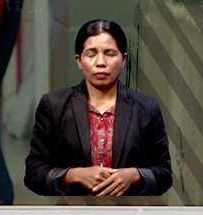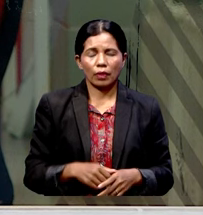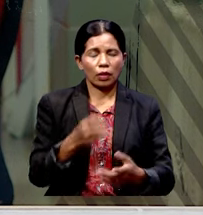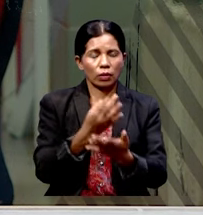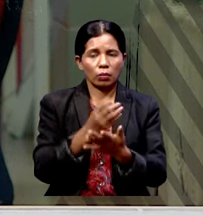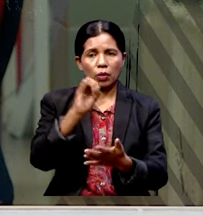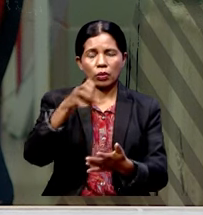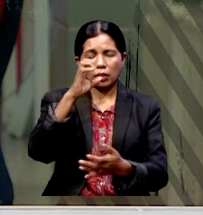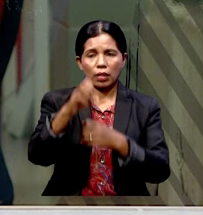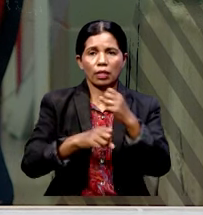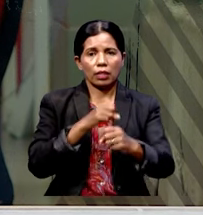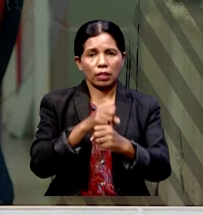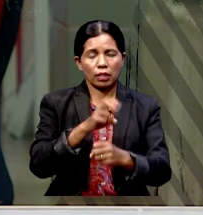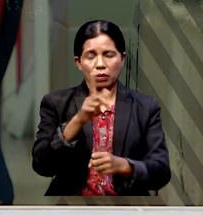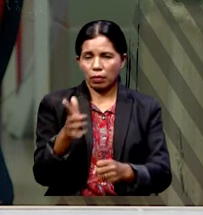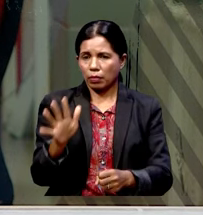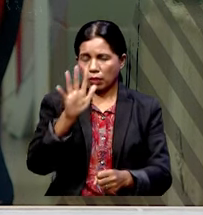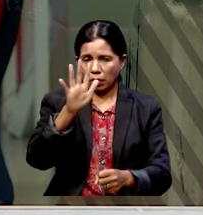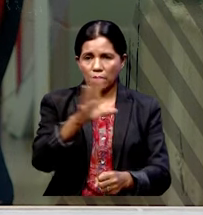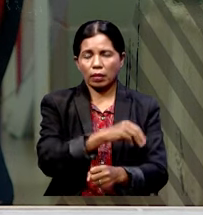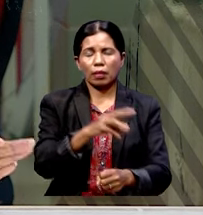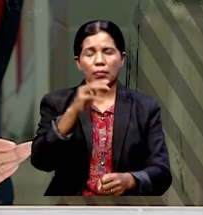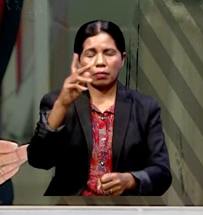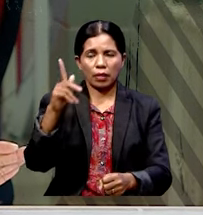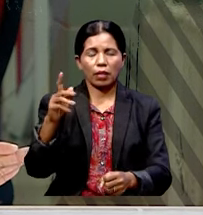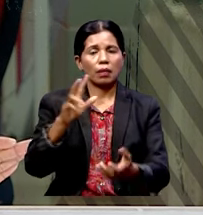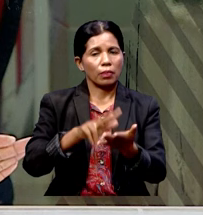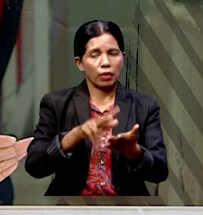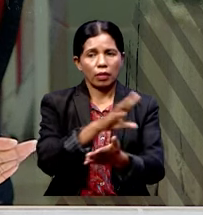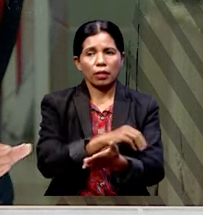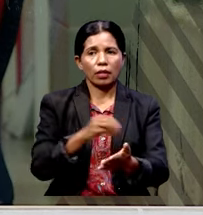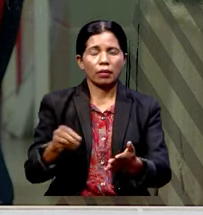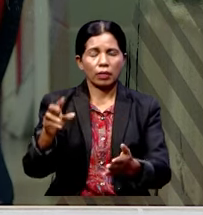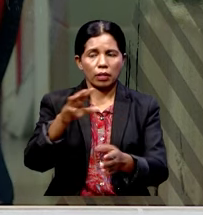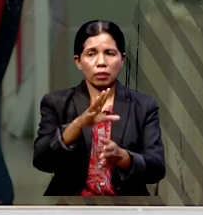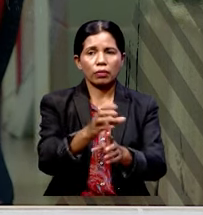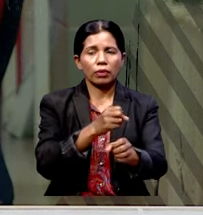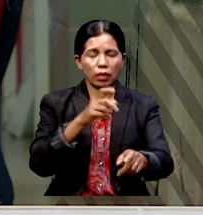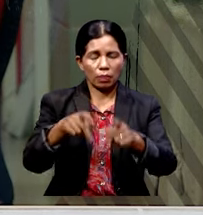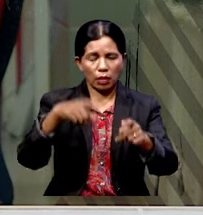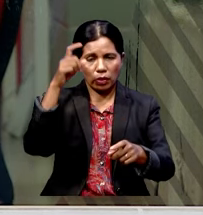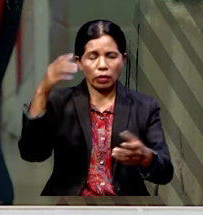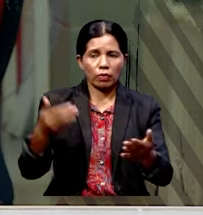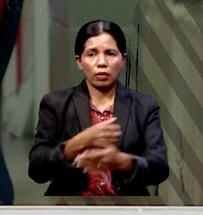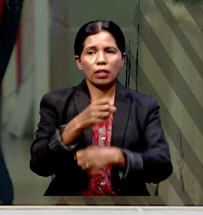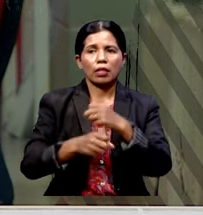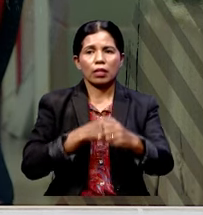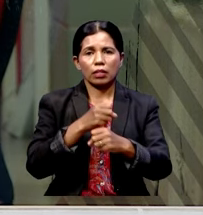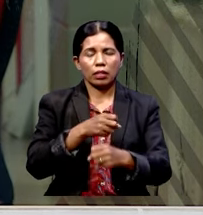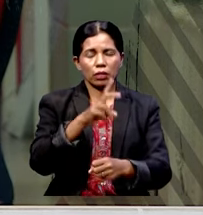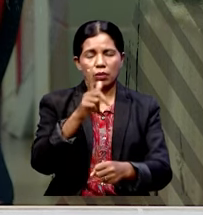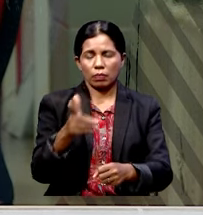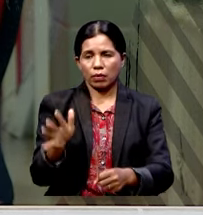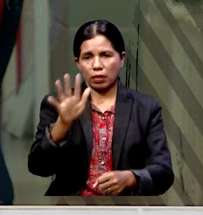Orçamento Geral do Estado Rihonrua Rondres Lima Bamnek aprovado. Ministério se recruta diplomata FON e retina Rihonrua Rondres